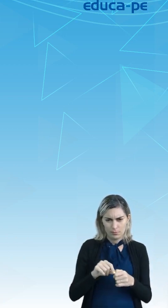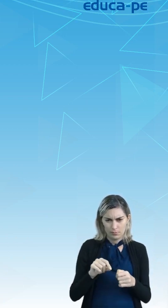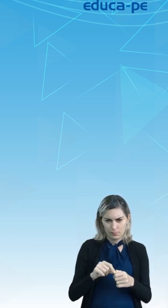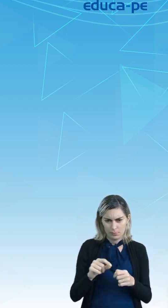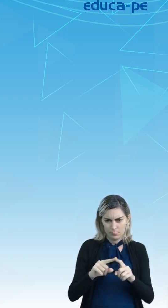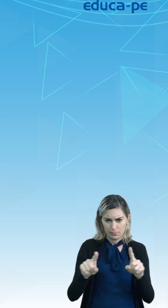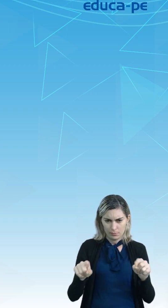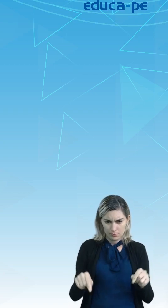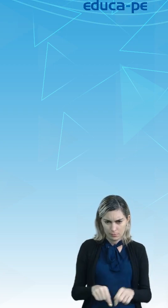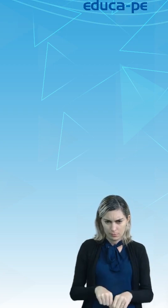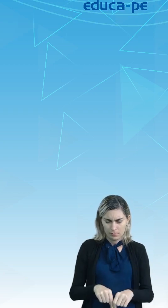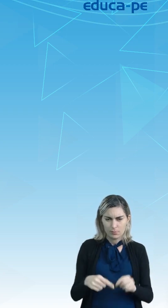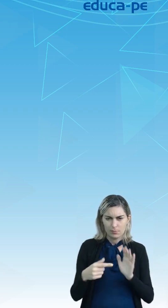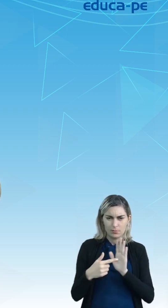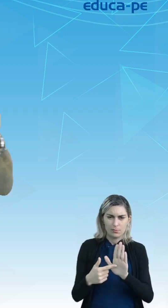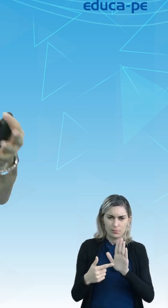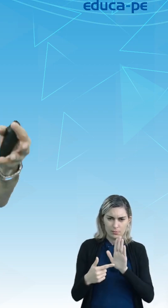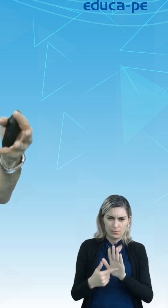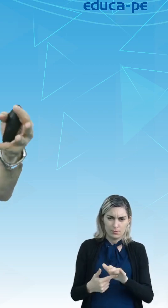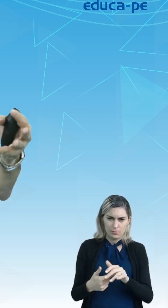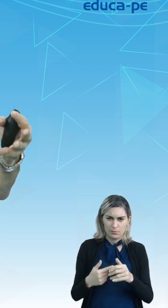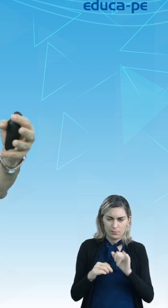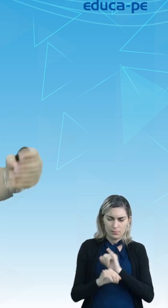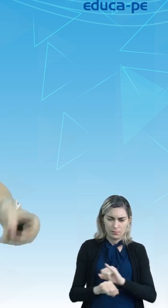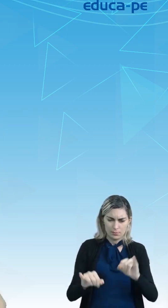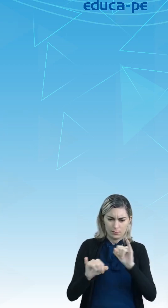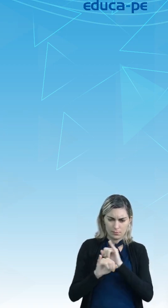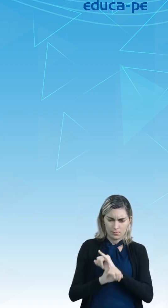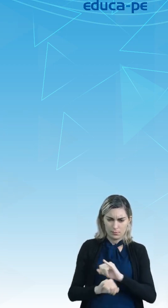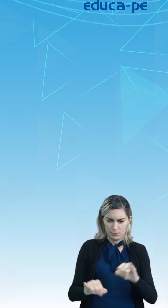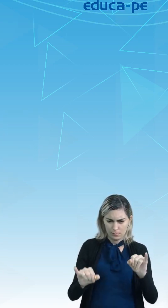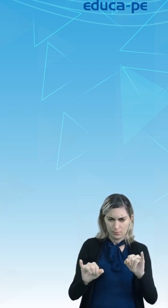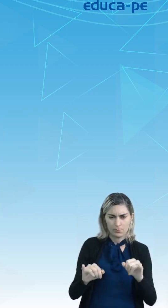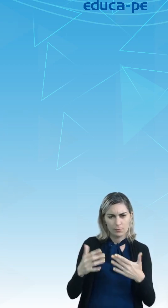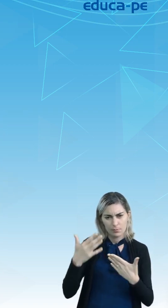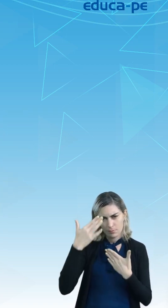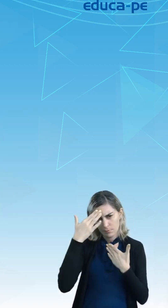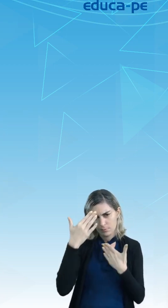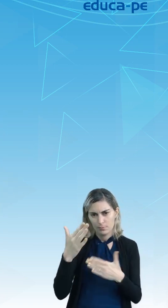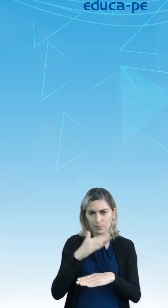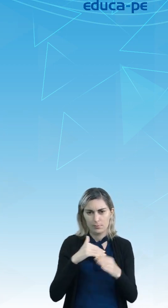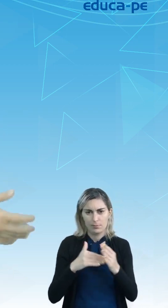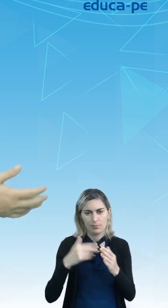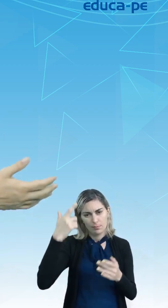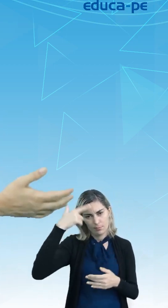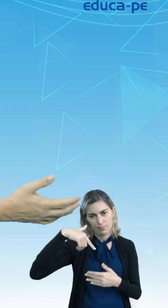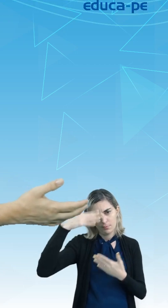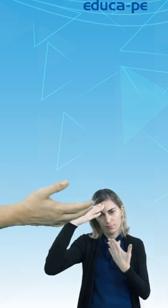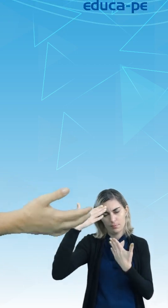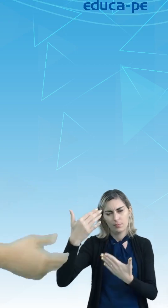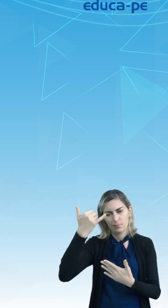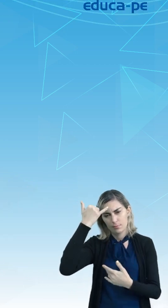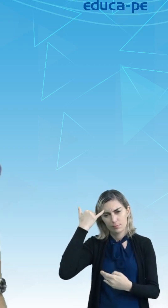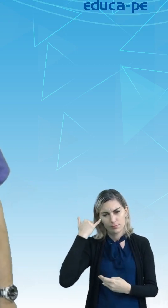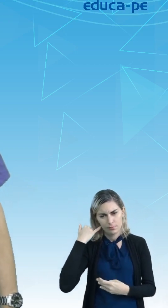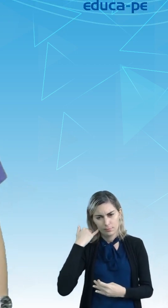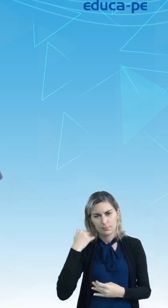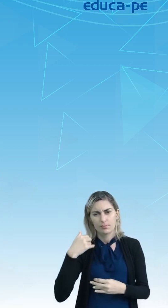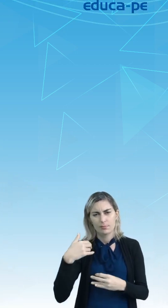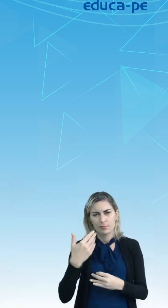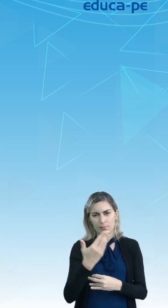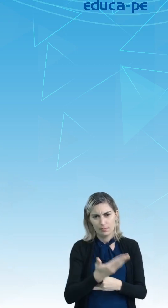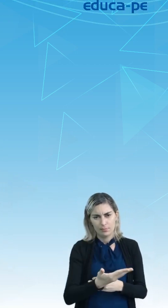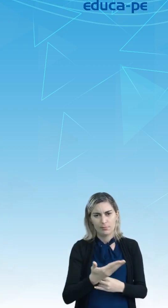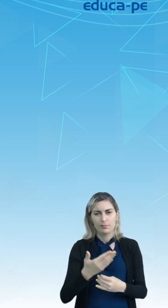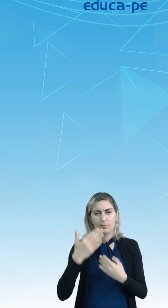sala de aula para apresentar uma campanha? Então, desde já agradeço a todos, agradeço a professora Isabela